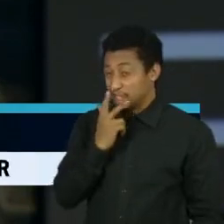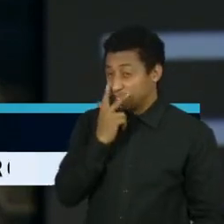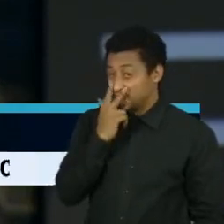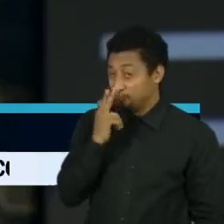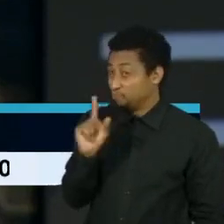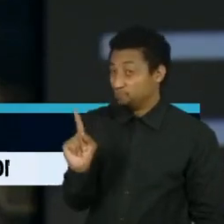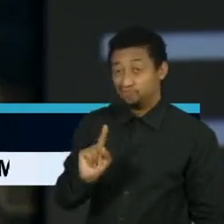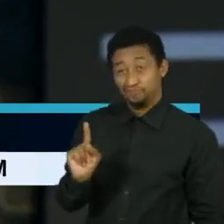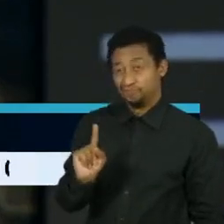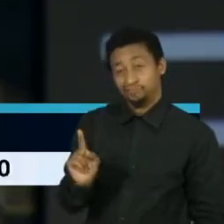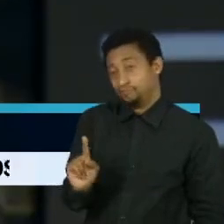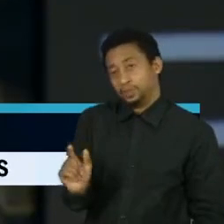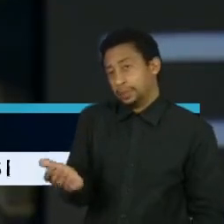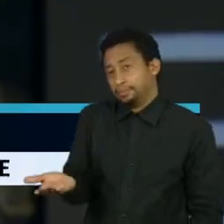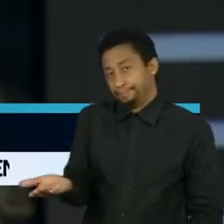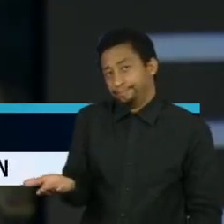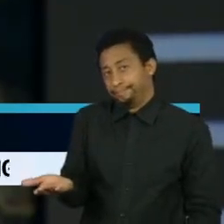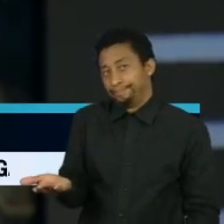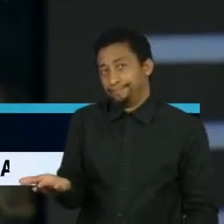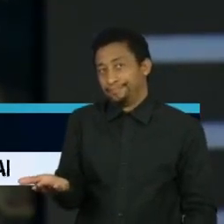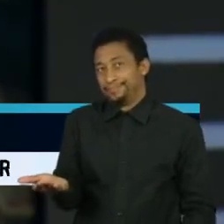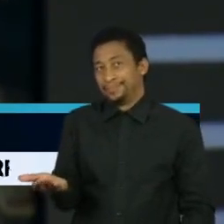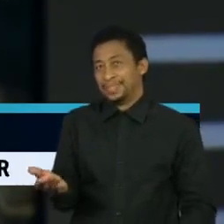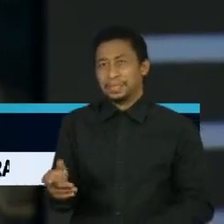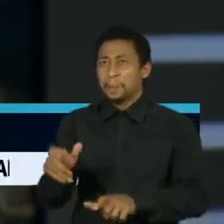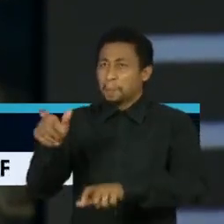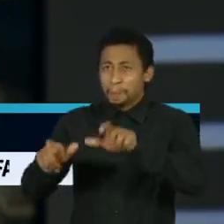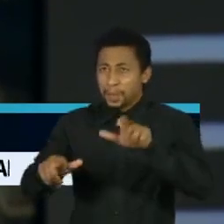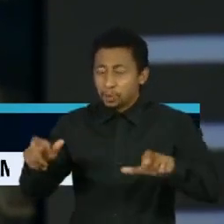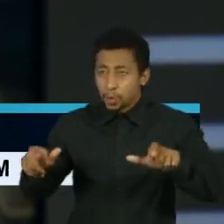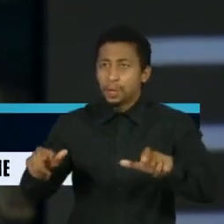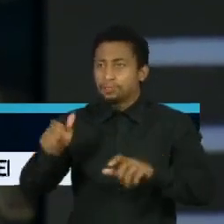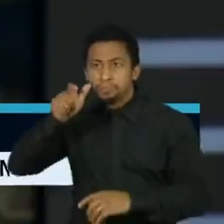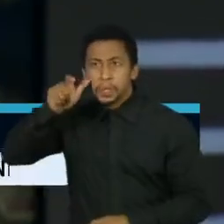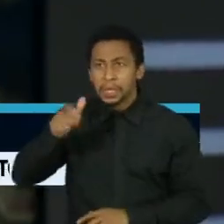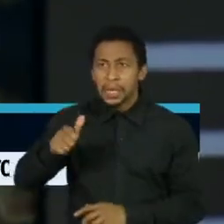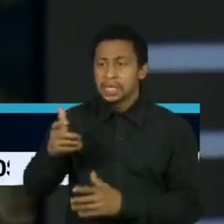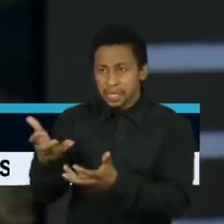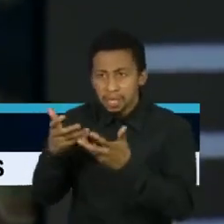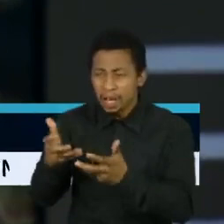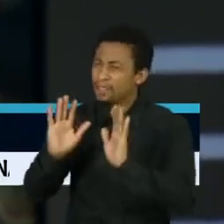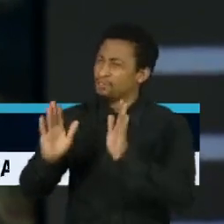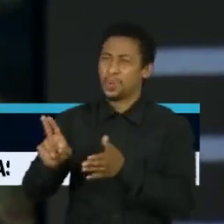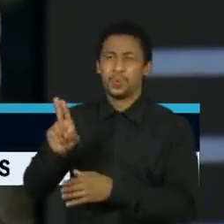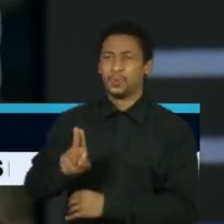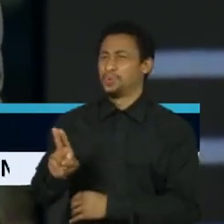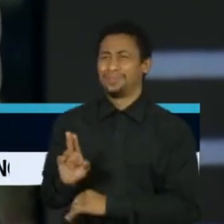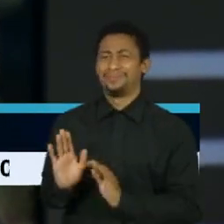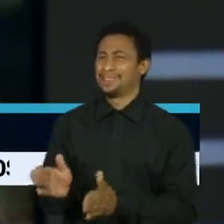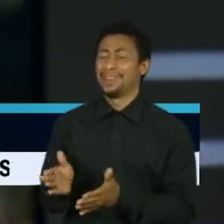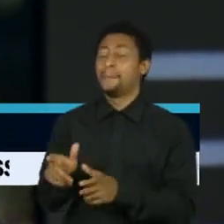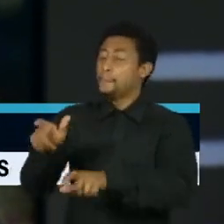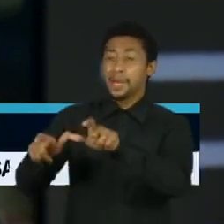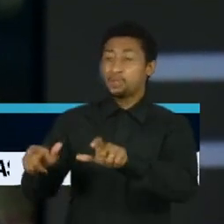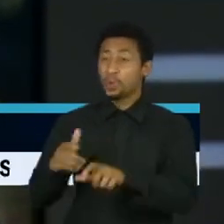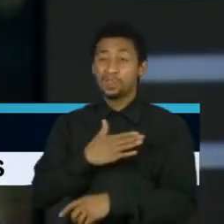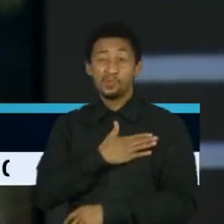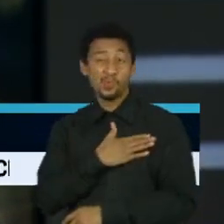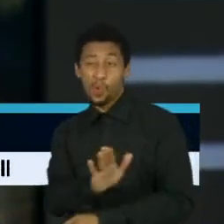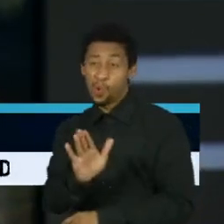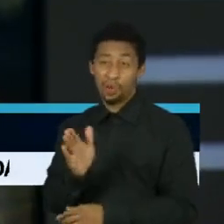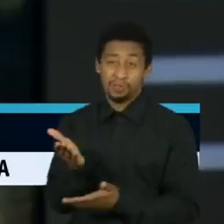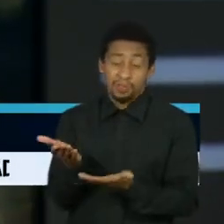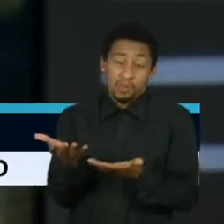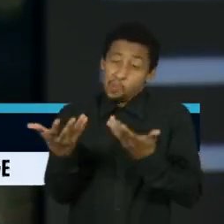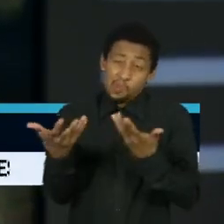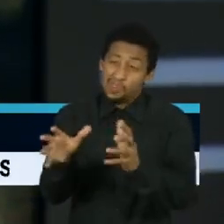Acho que o pessoal mais ligado já fez isso. Acho que o que tem é o que simplesmente não gosta, não